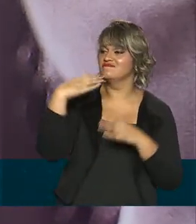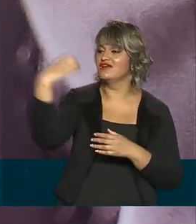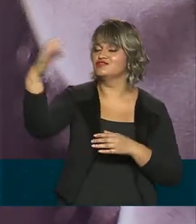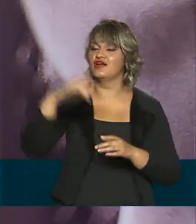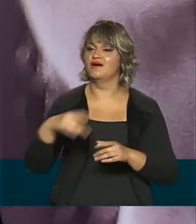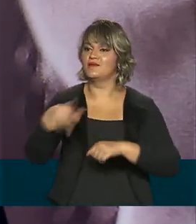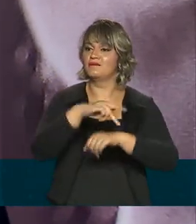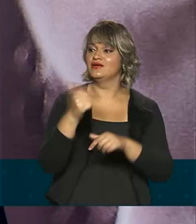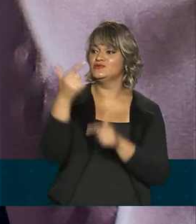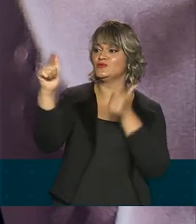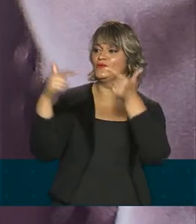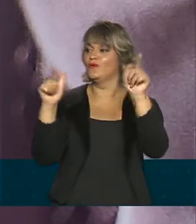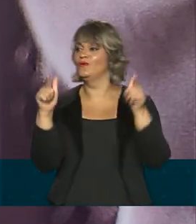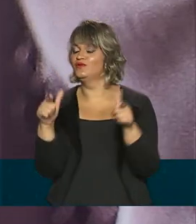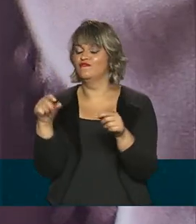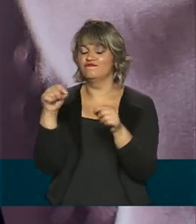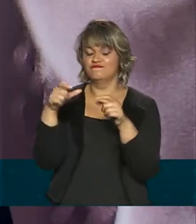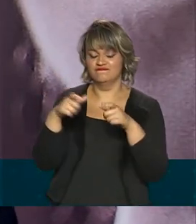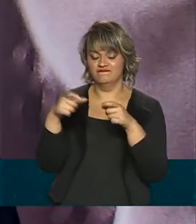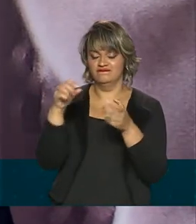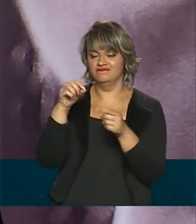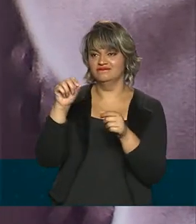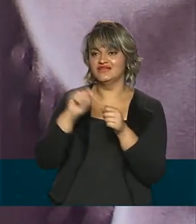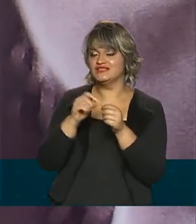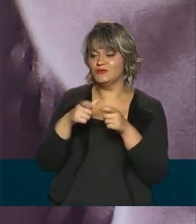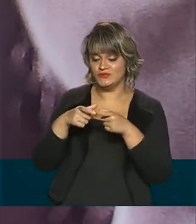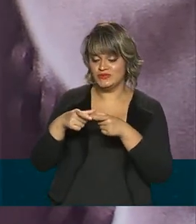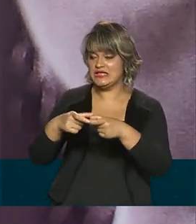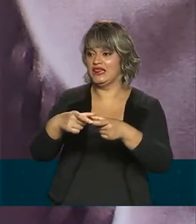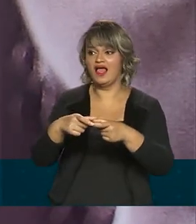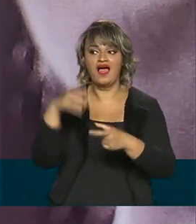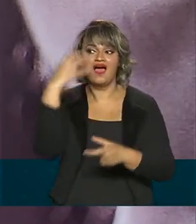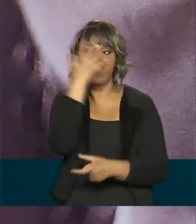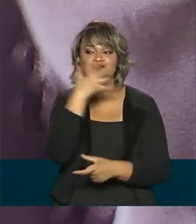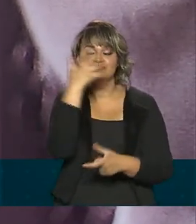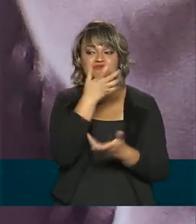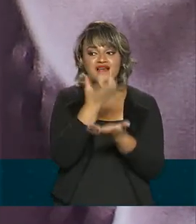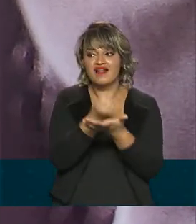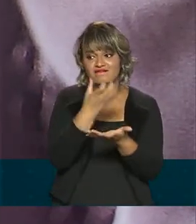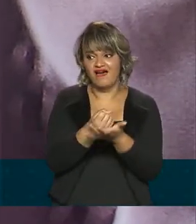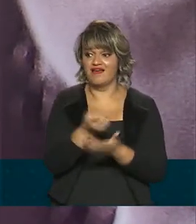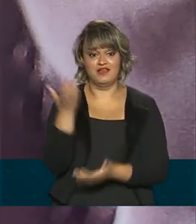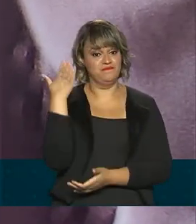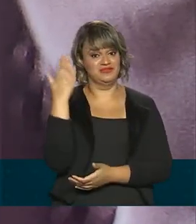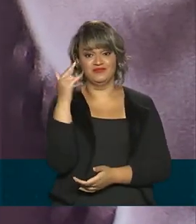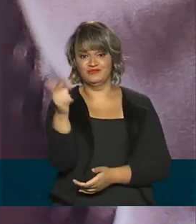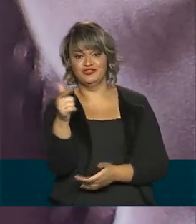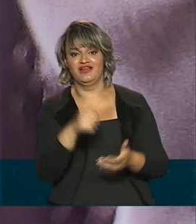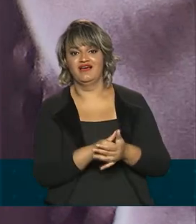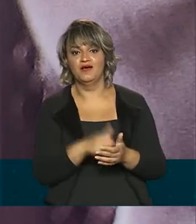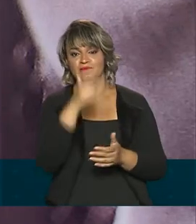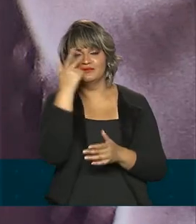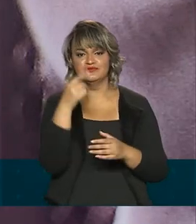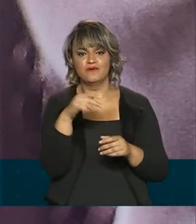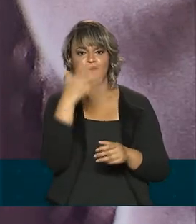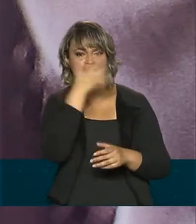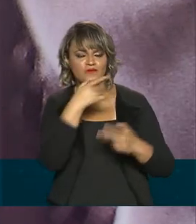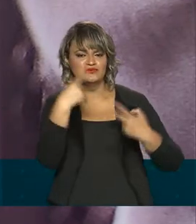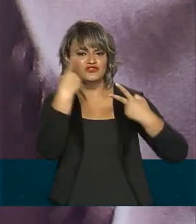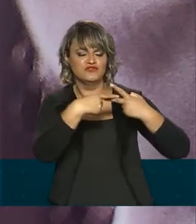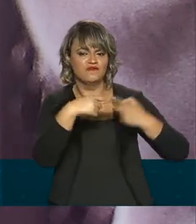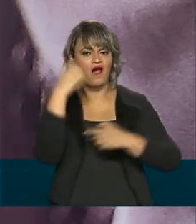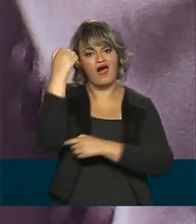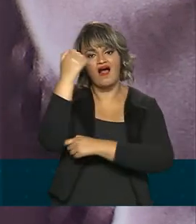no exterior para fazer um CD seu enfim para fazer várias coisas que vocês não tinham acesso do forrozeiro não tinha acesso